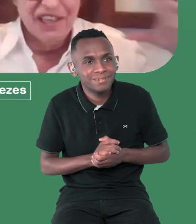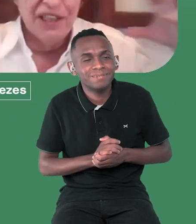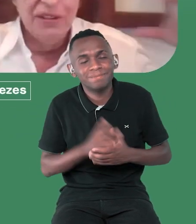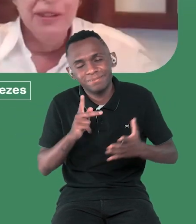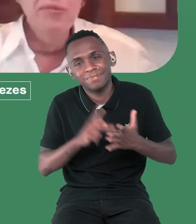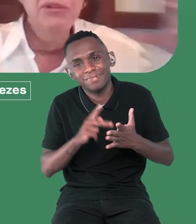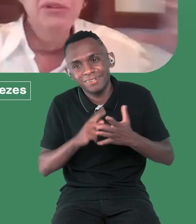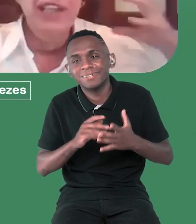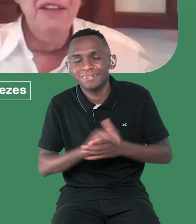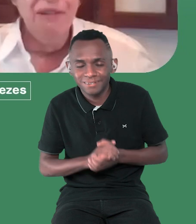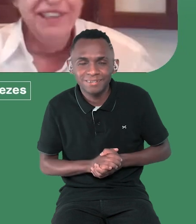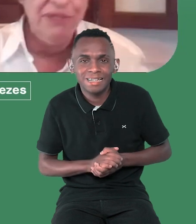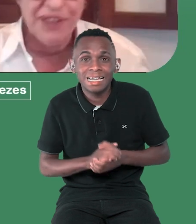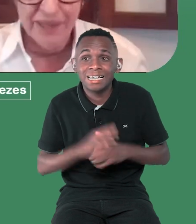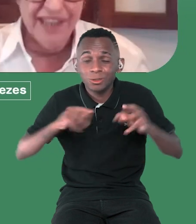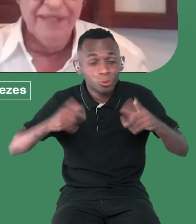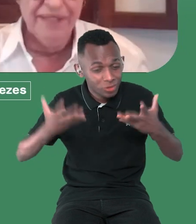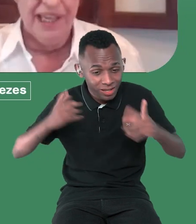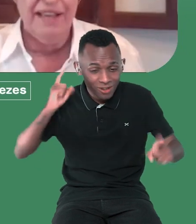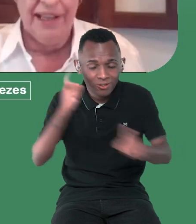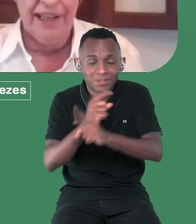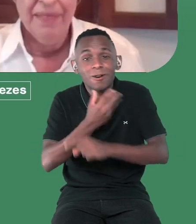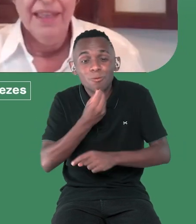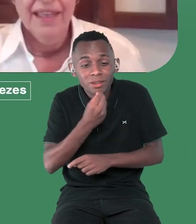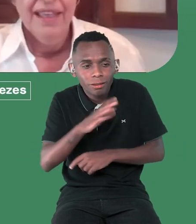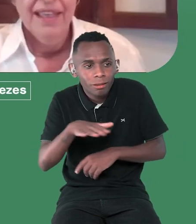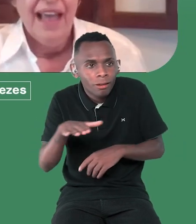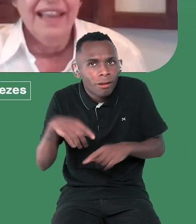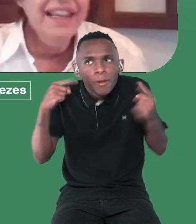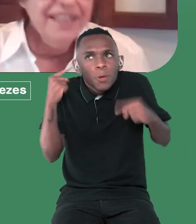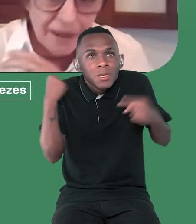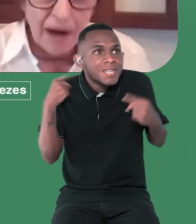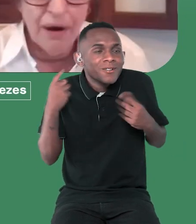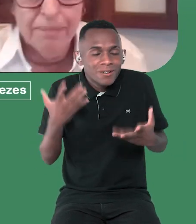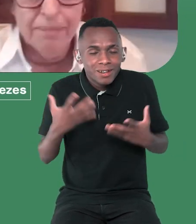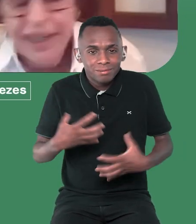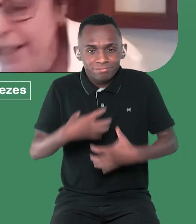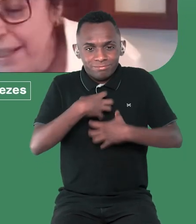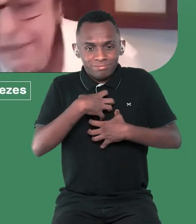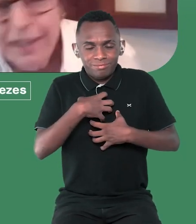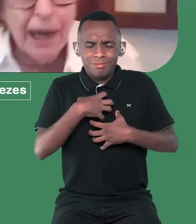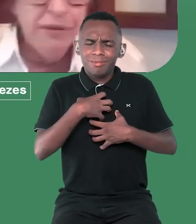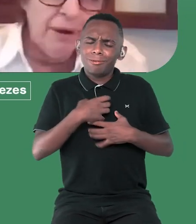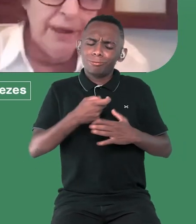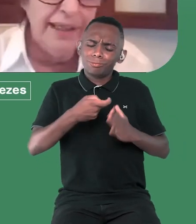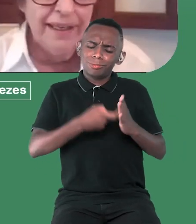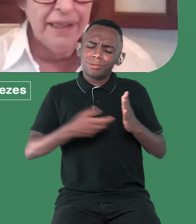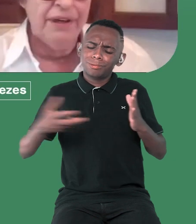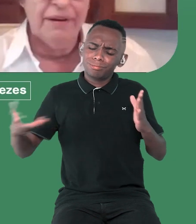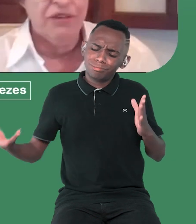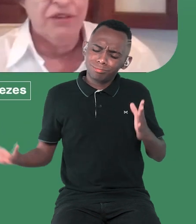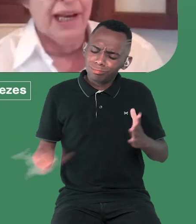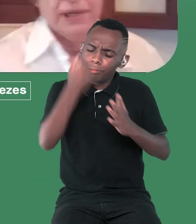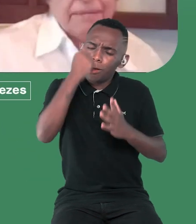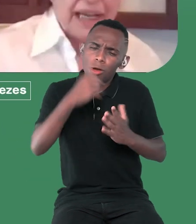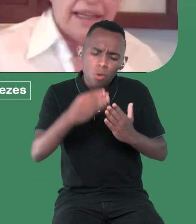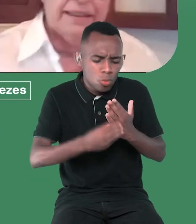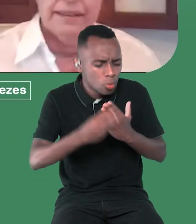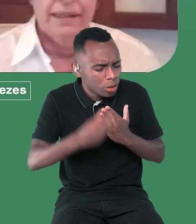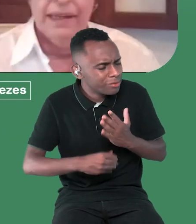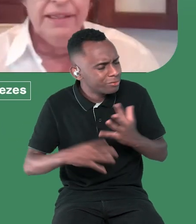eu acho que todo mundo quer encontrar o seu menino legal. maluquinho, né? Além de ser uma obra linda, eu adoro esse livro, eu acho ele a